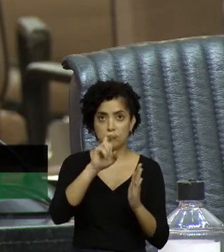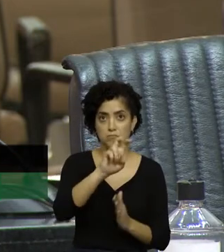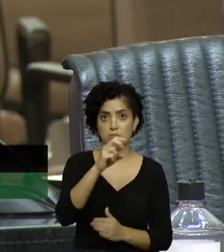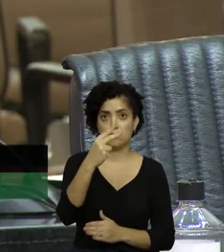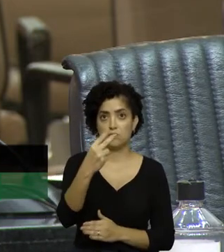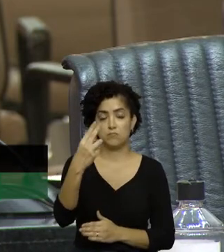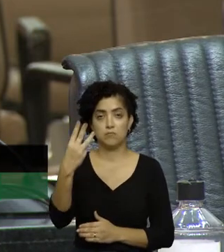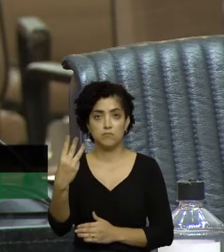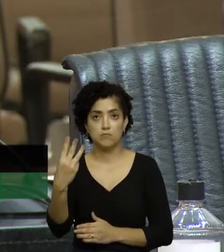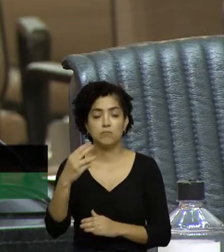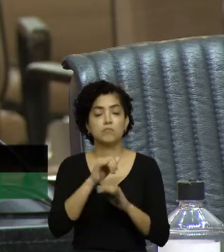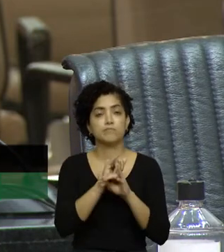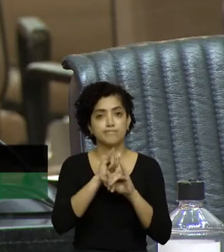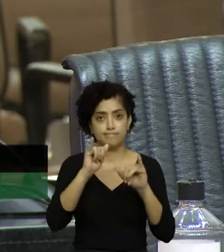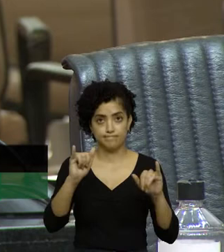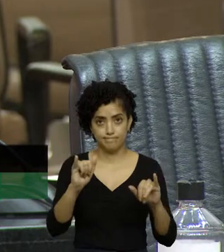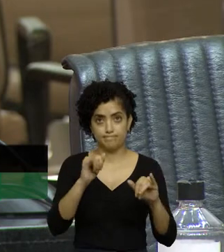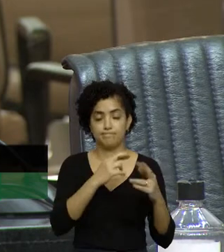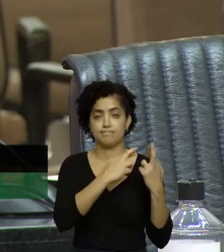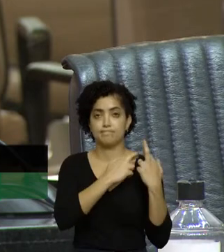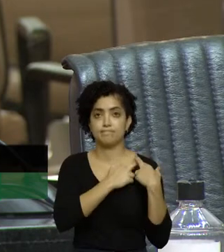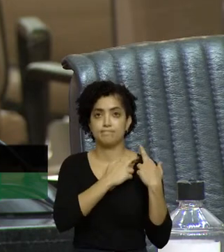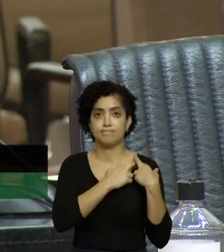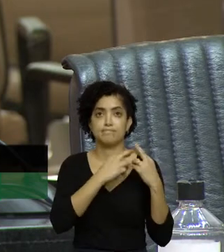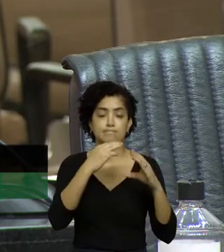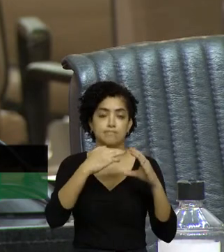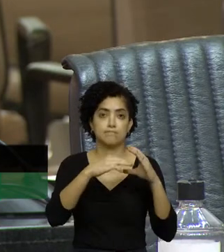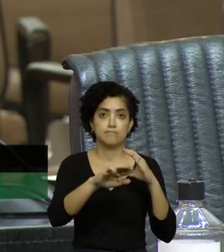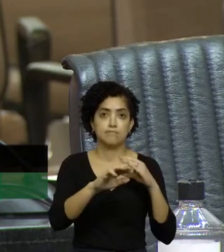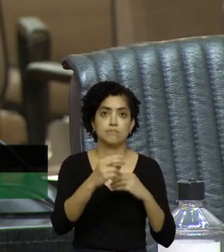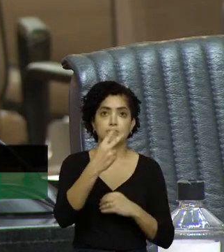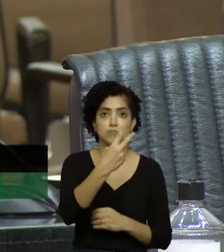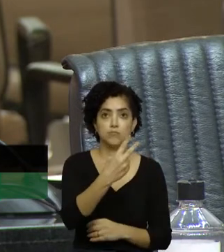500/523/2022 e comunicou que encaminhará aos destinatários as indicações número